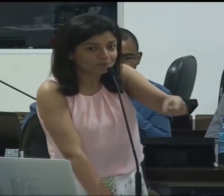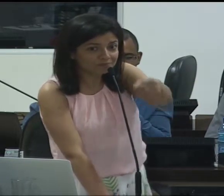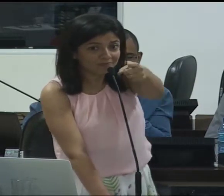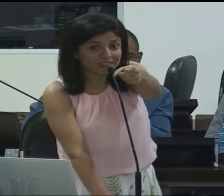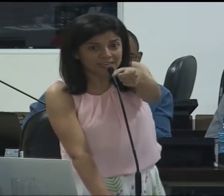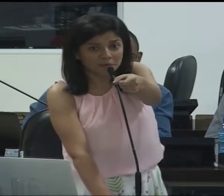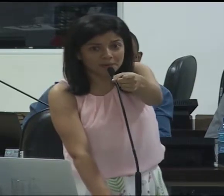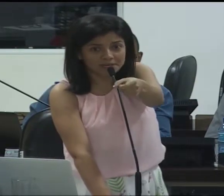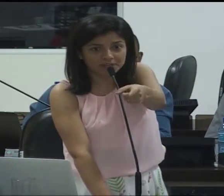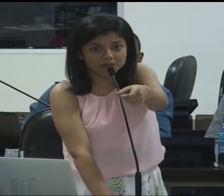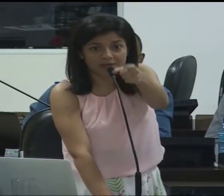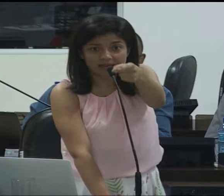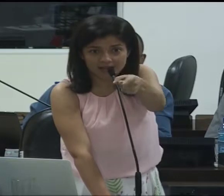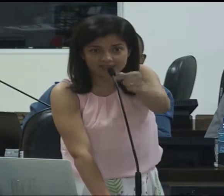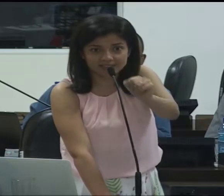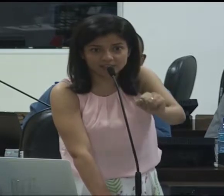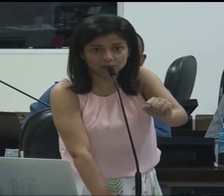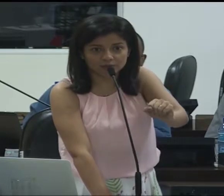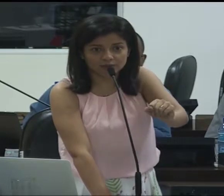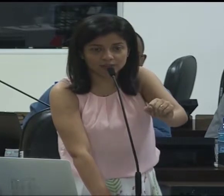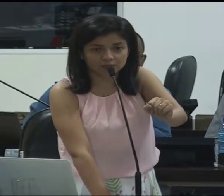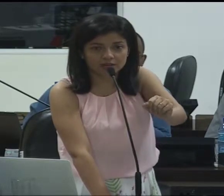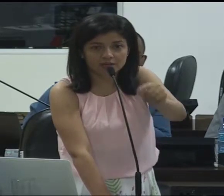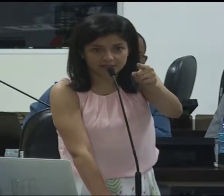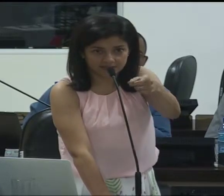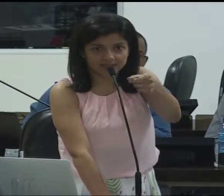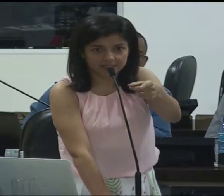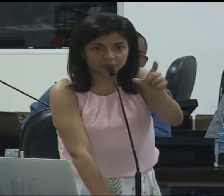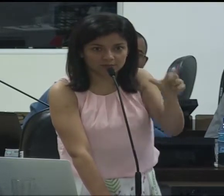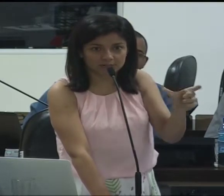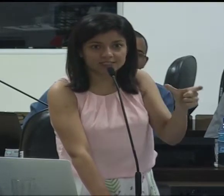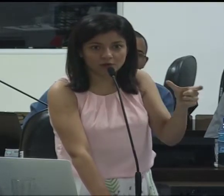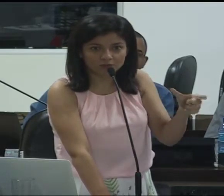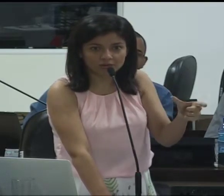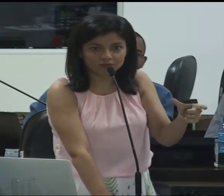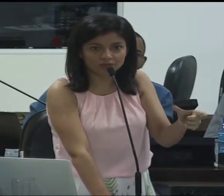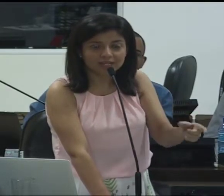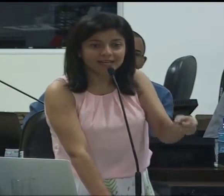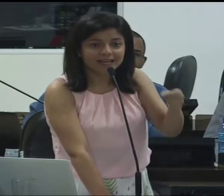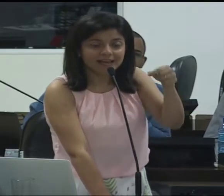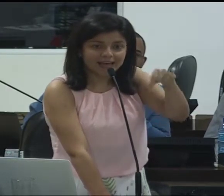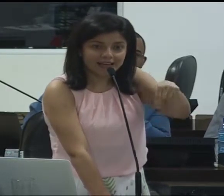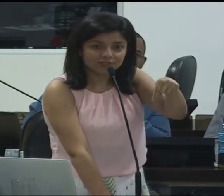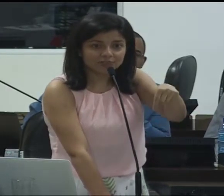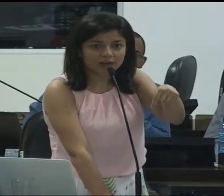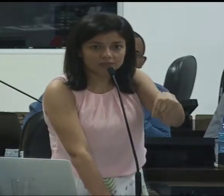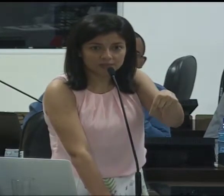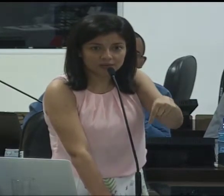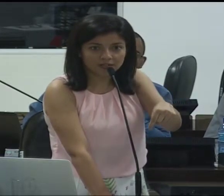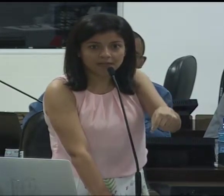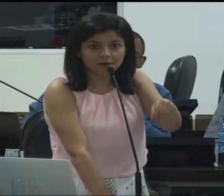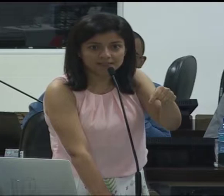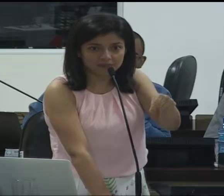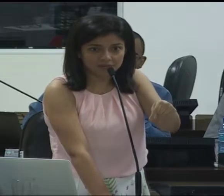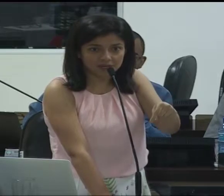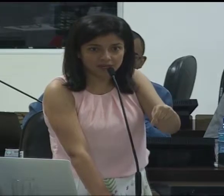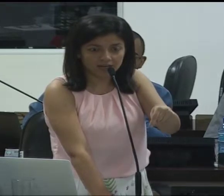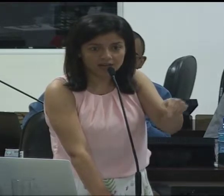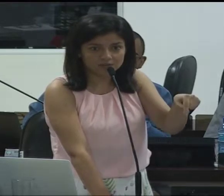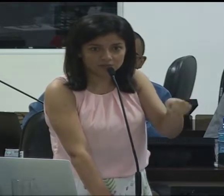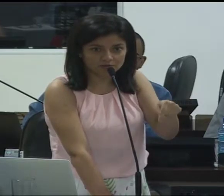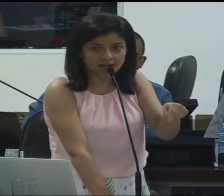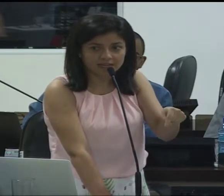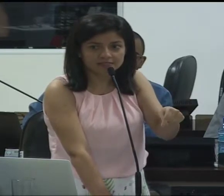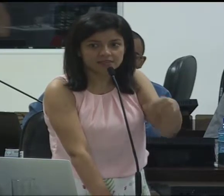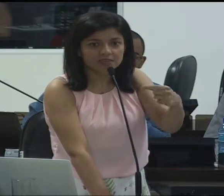privada. E acompanhando essa denúncia que o vereador está fazendo com relação ao kit, este final de semana eu recebi em